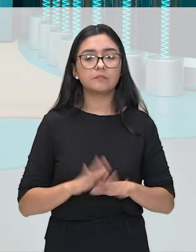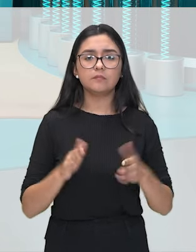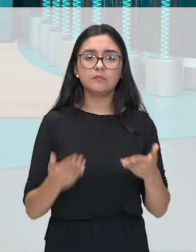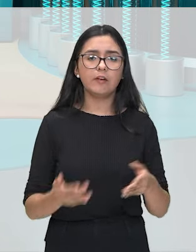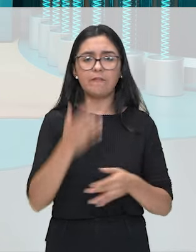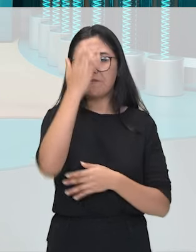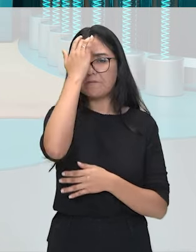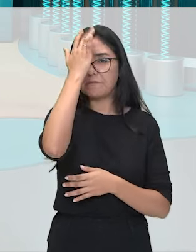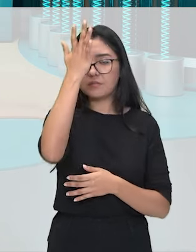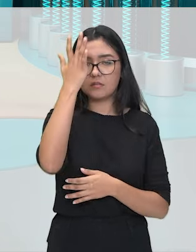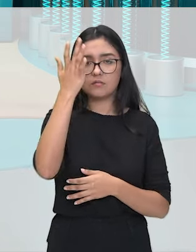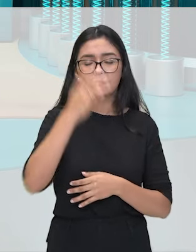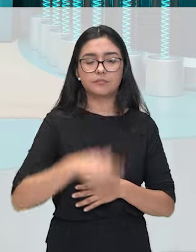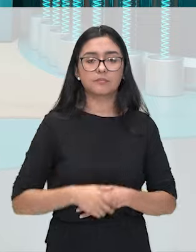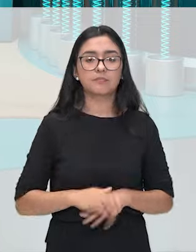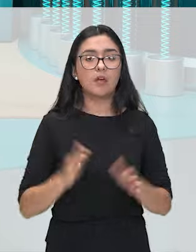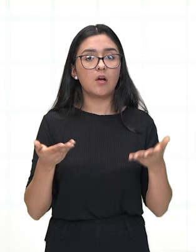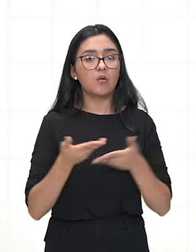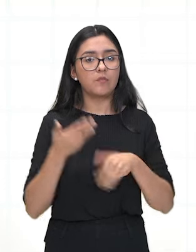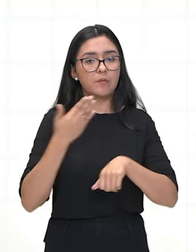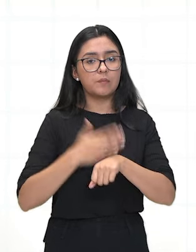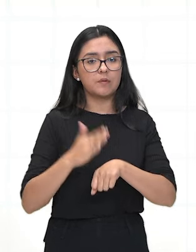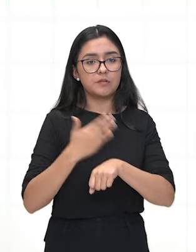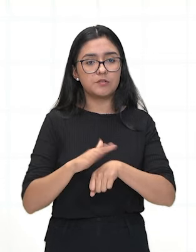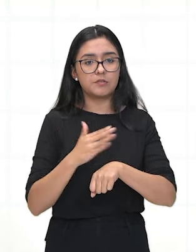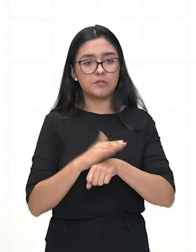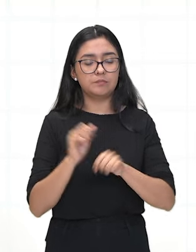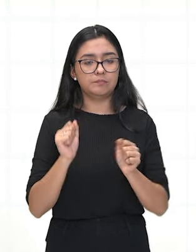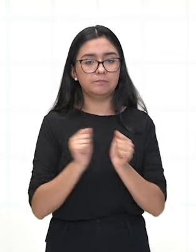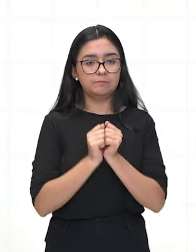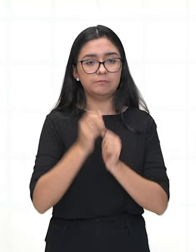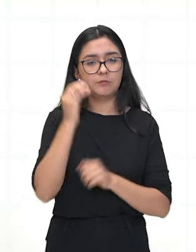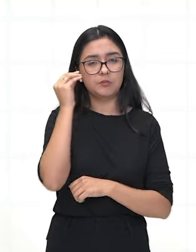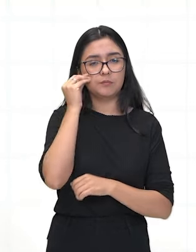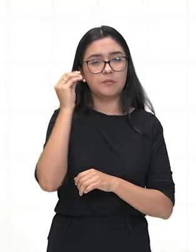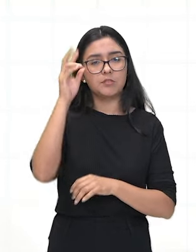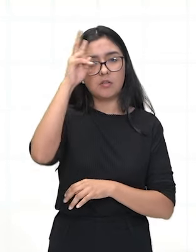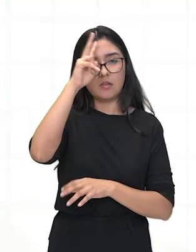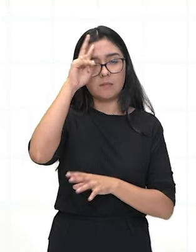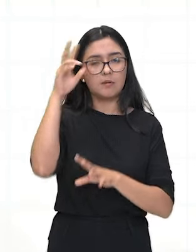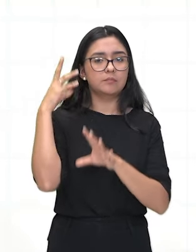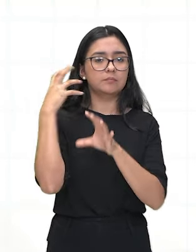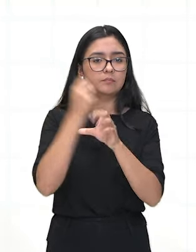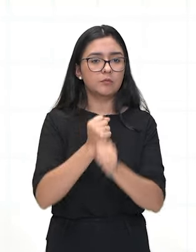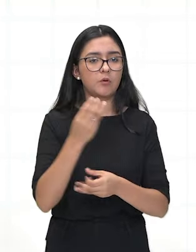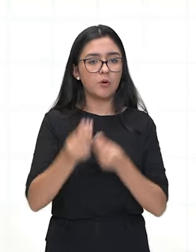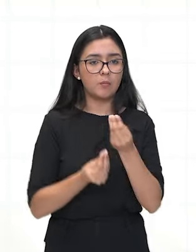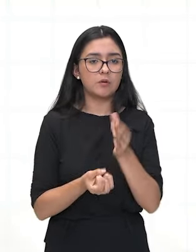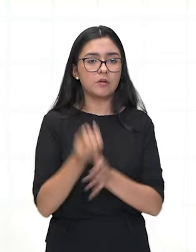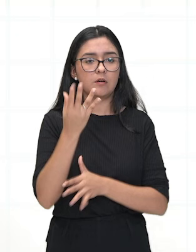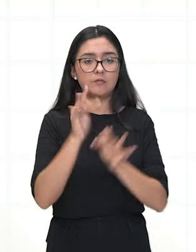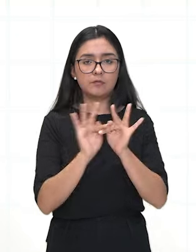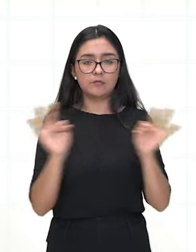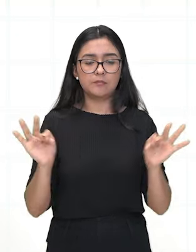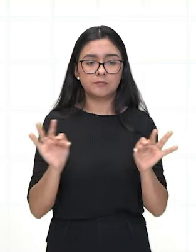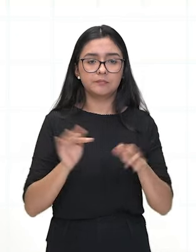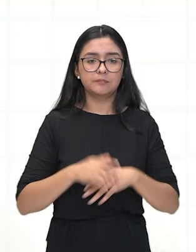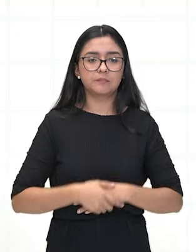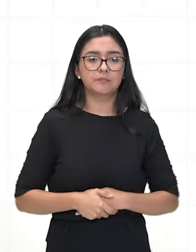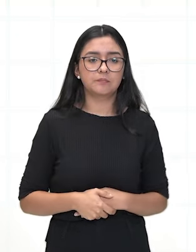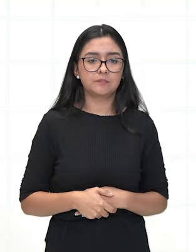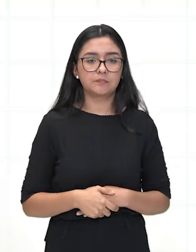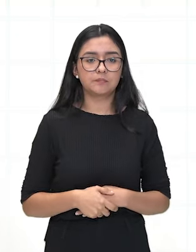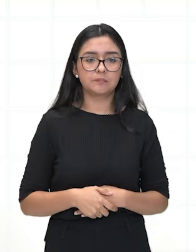errar Aí e vamos praticar um pouquinho aqui junto comigo pra gente relembrar como é que faz essa frase no past continuous